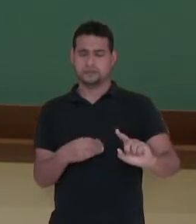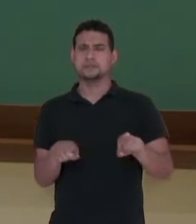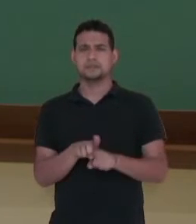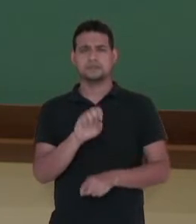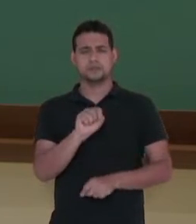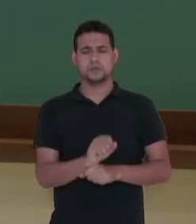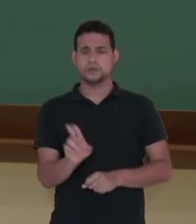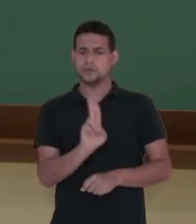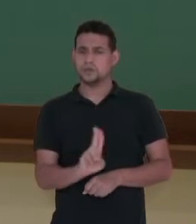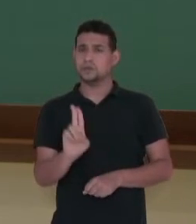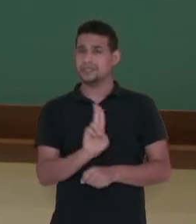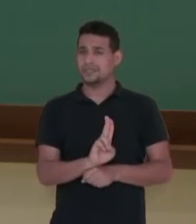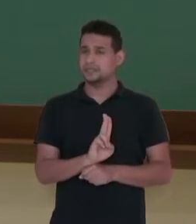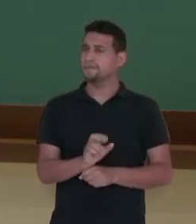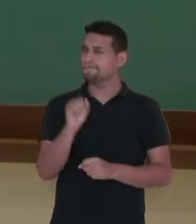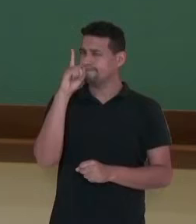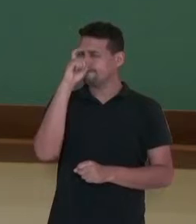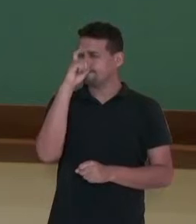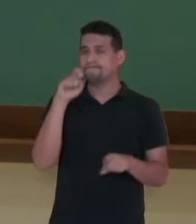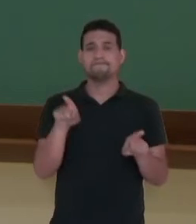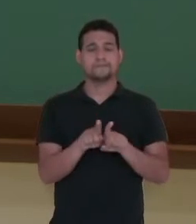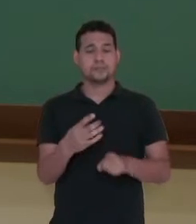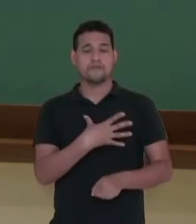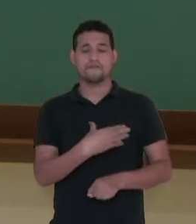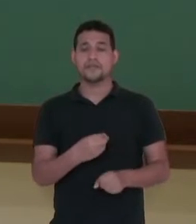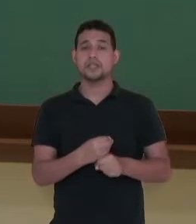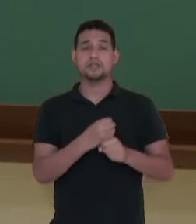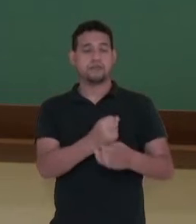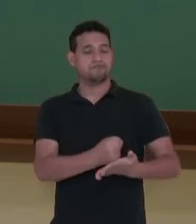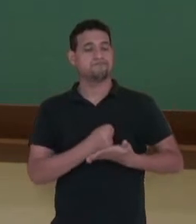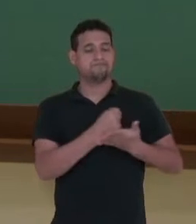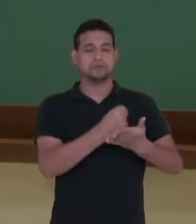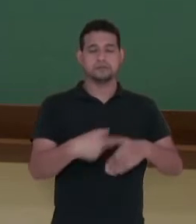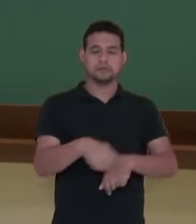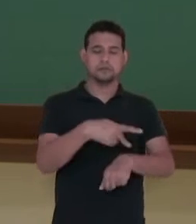foi colocada no manicômio e os filhos mandados para a Itália.